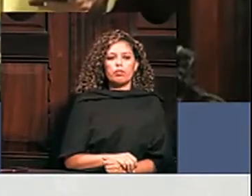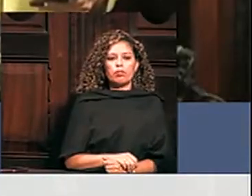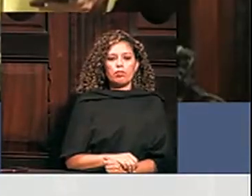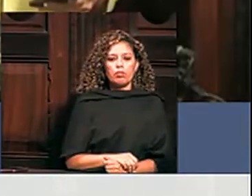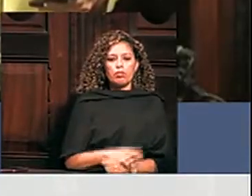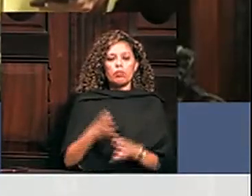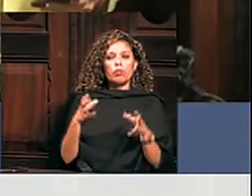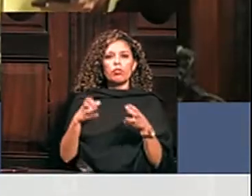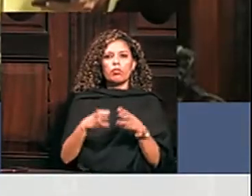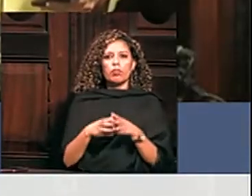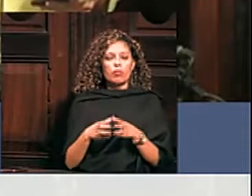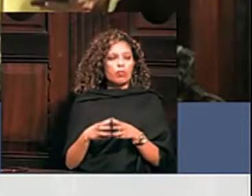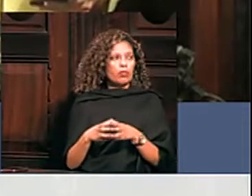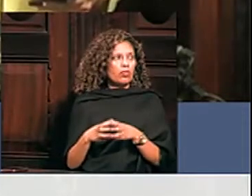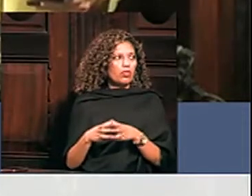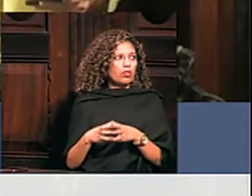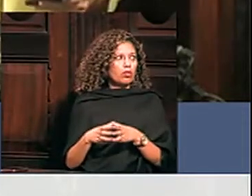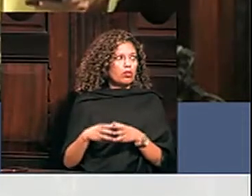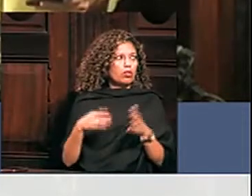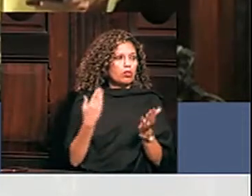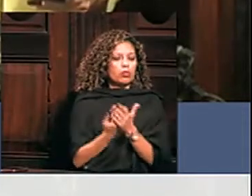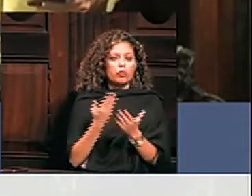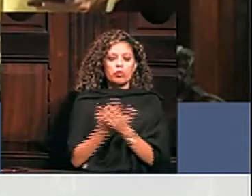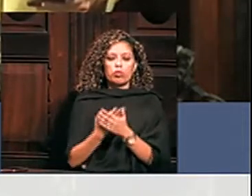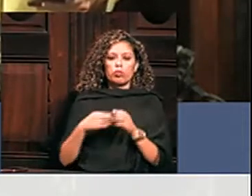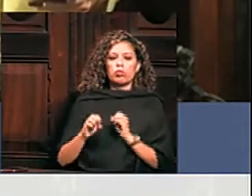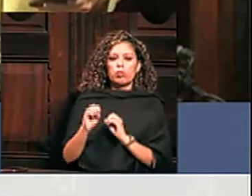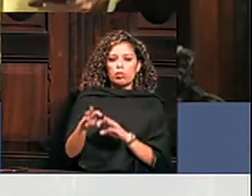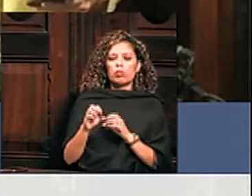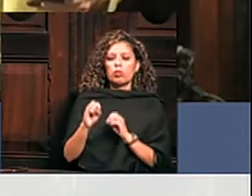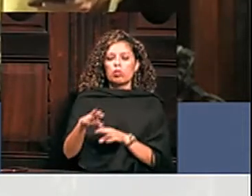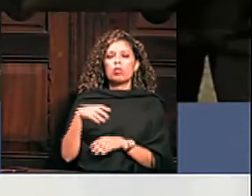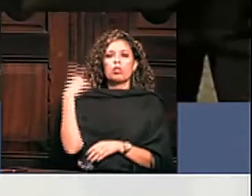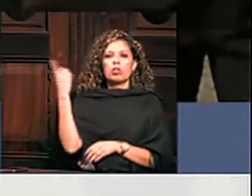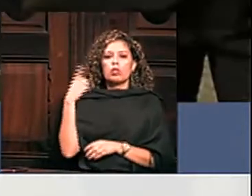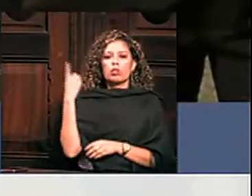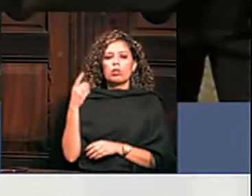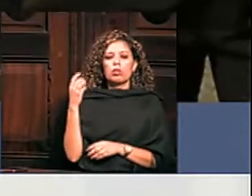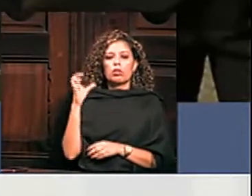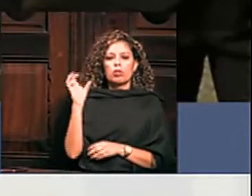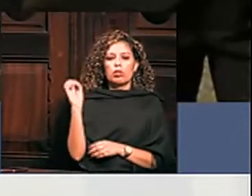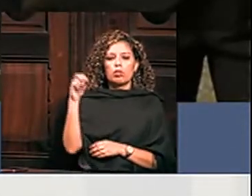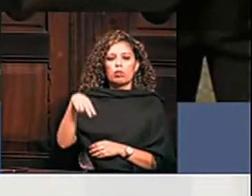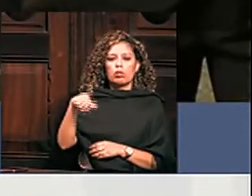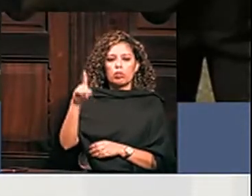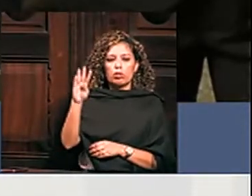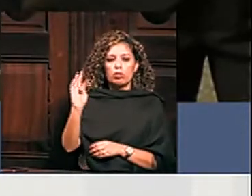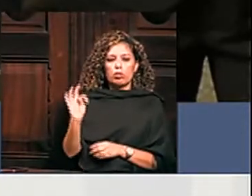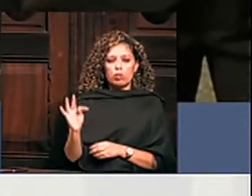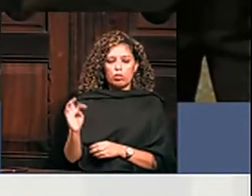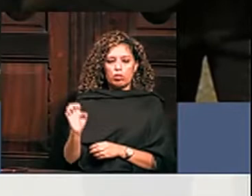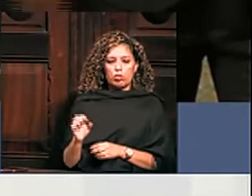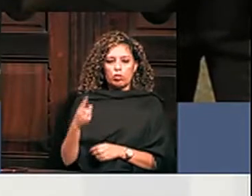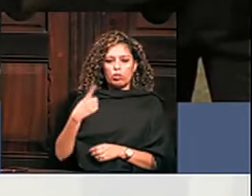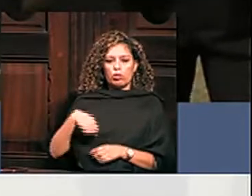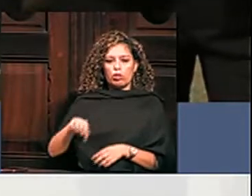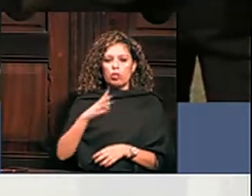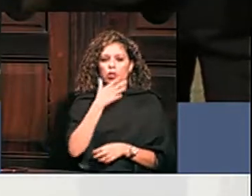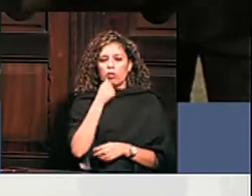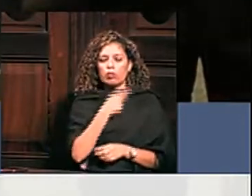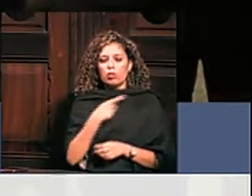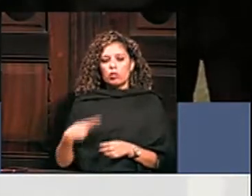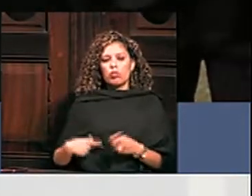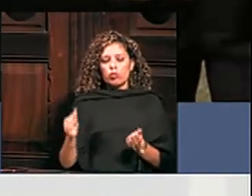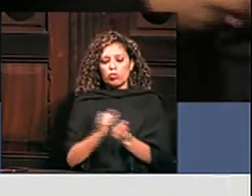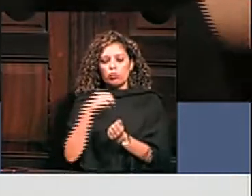Pela Comissão de Educação, o deputado Conte Bittencourt. Senhor presidente, senhores